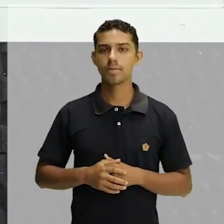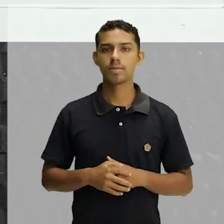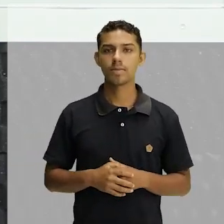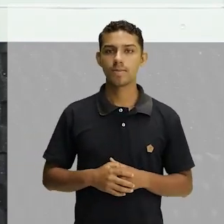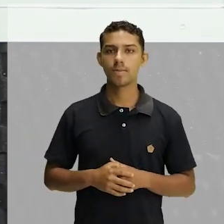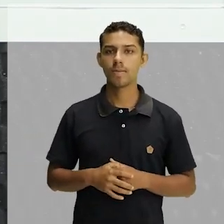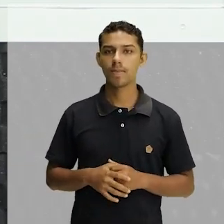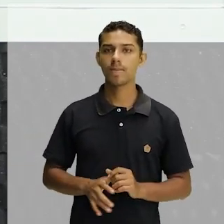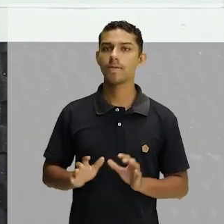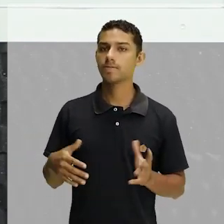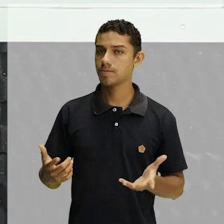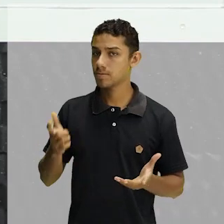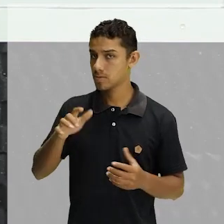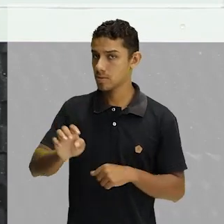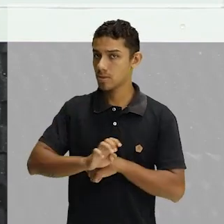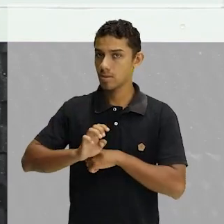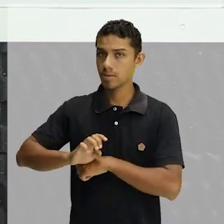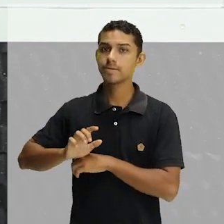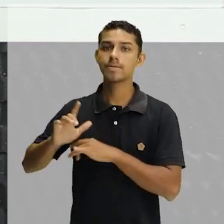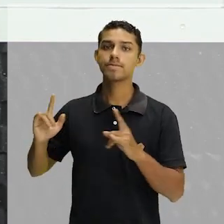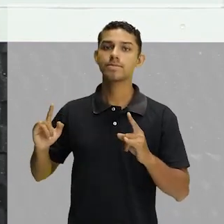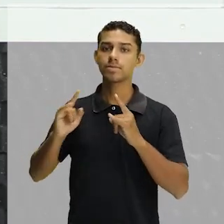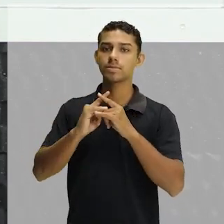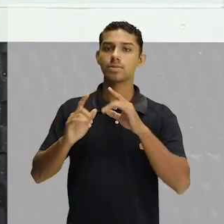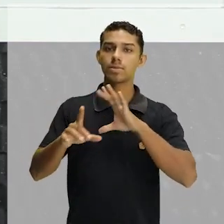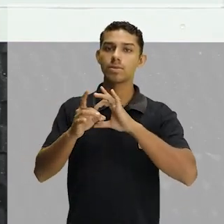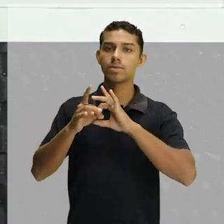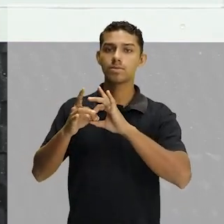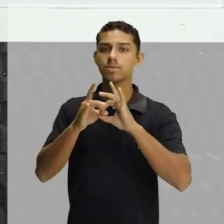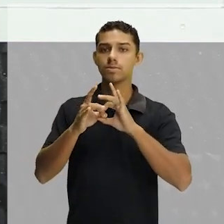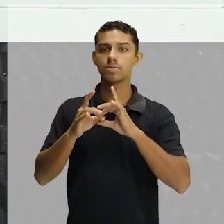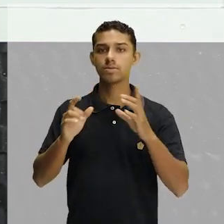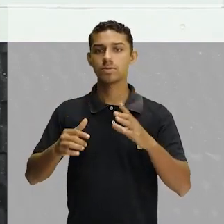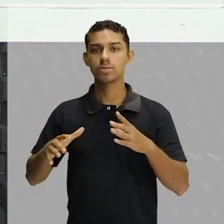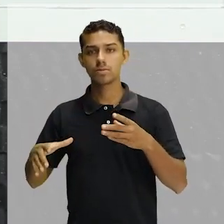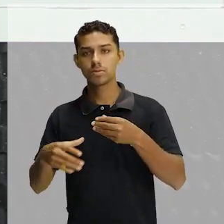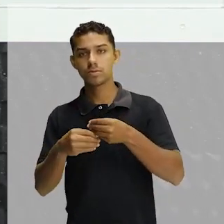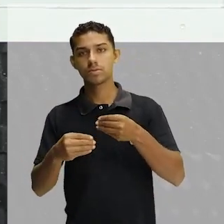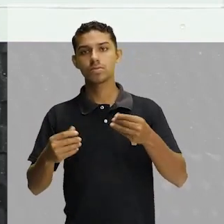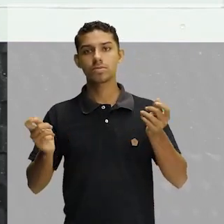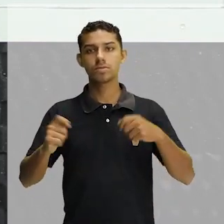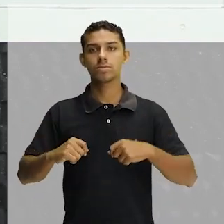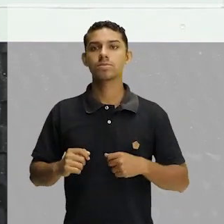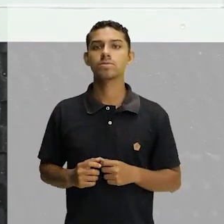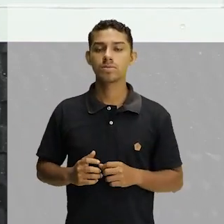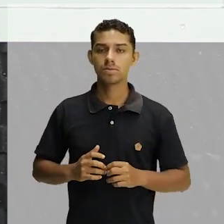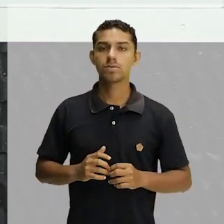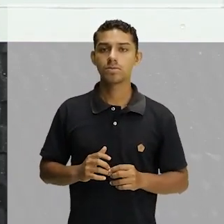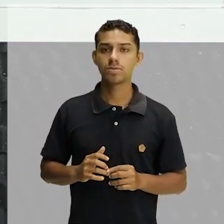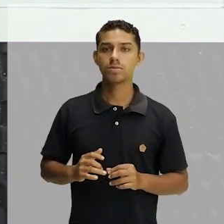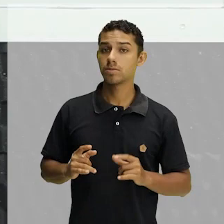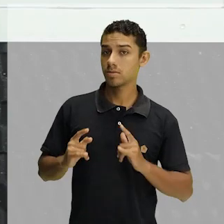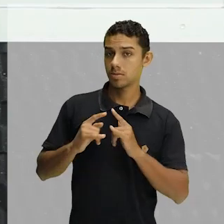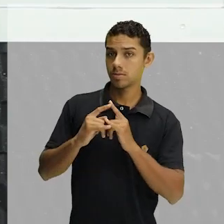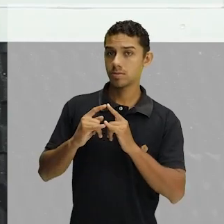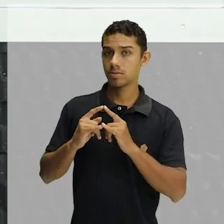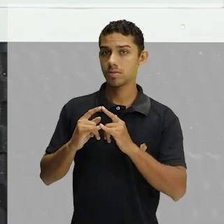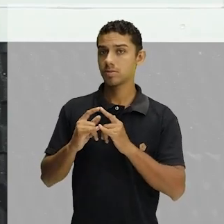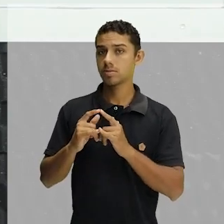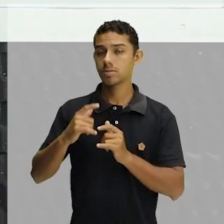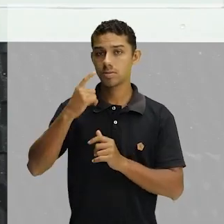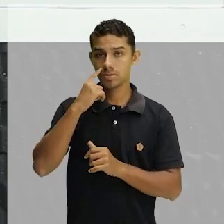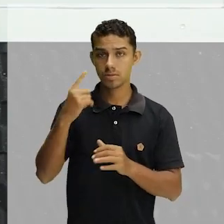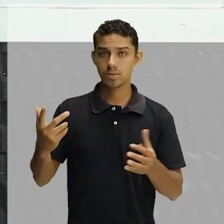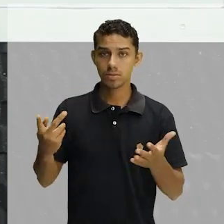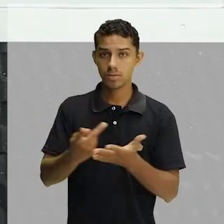certo? Esse Estado enquanto instituição que regula instituições que estabelece a